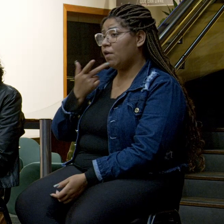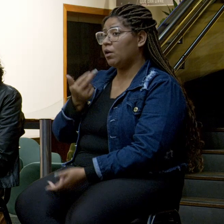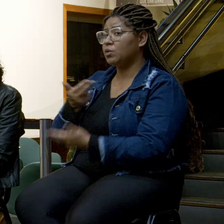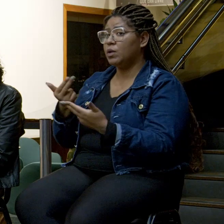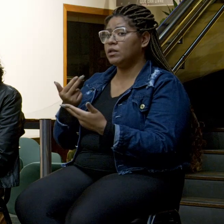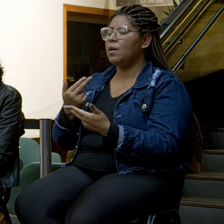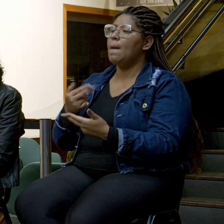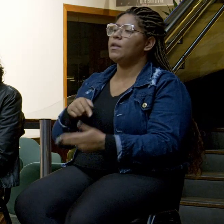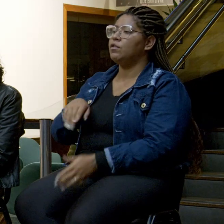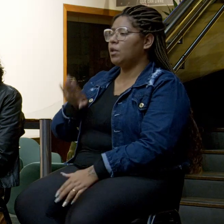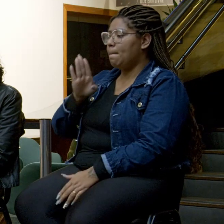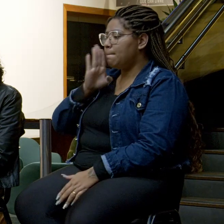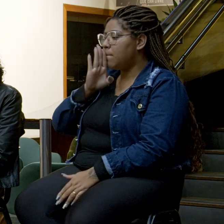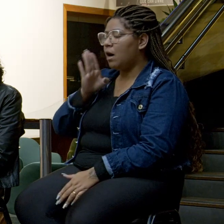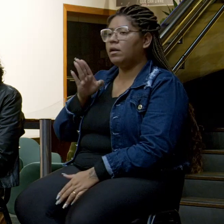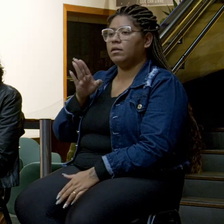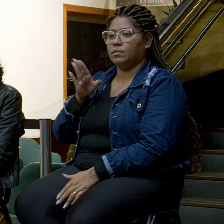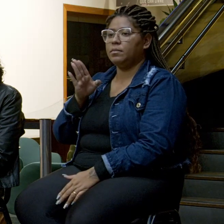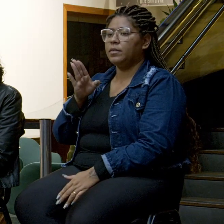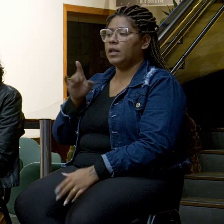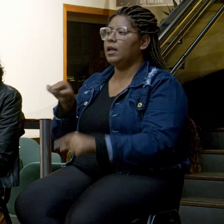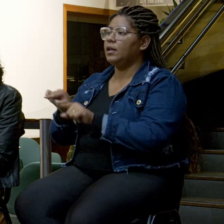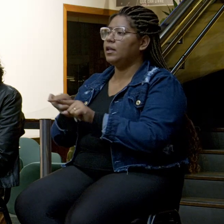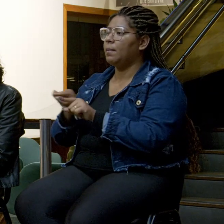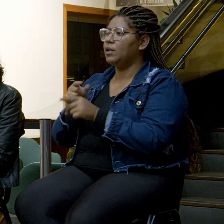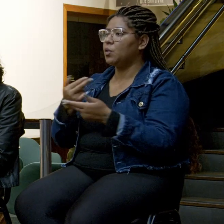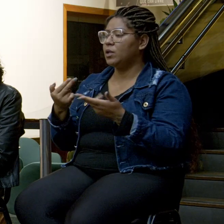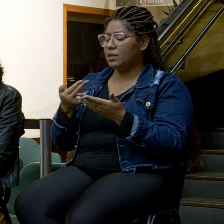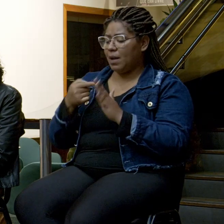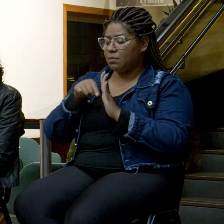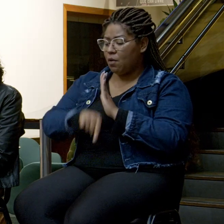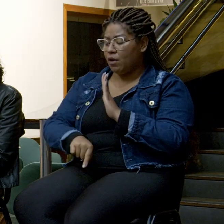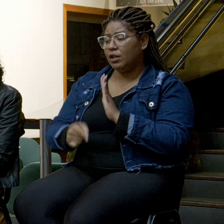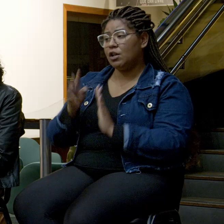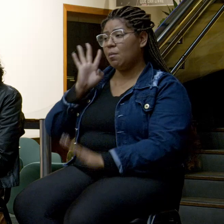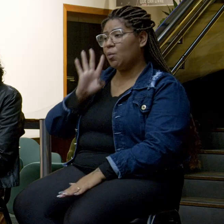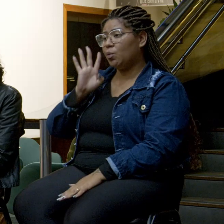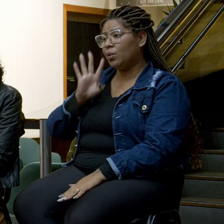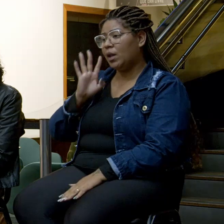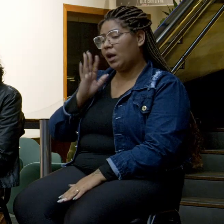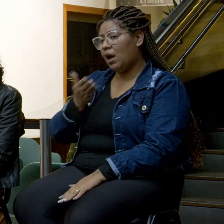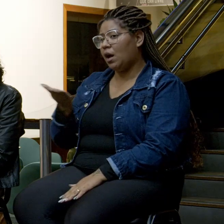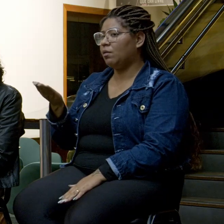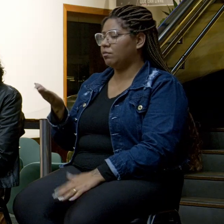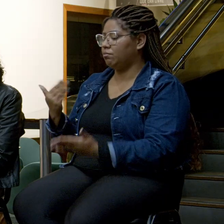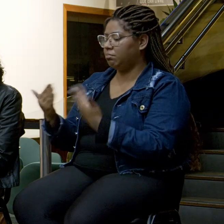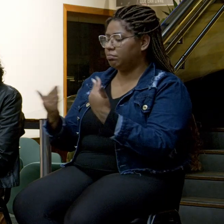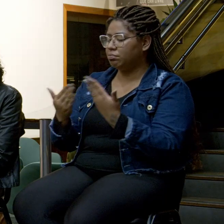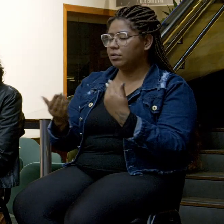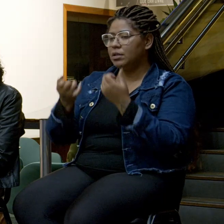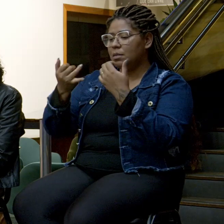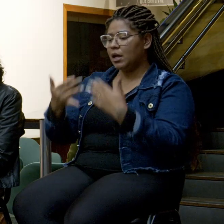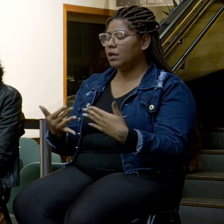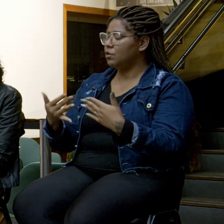mas não chegou a ter essa possibilidade de aprofundar. Acho que seria muito legal a gente conduzir um pouco, falar um pouco